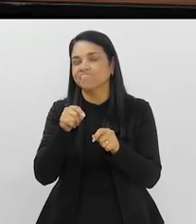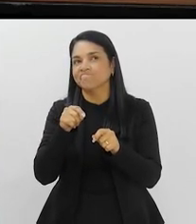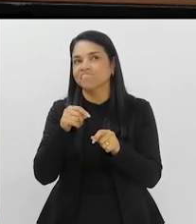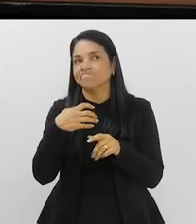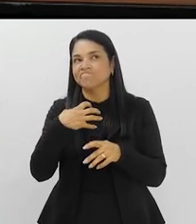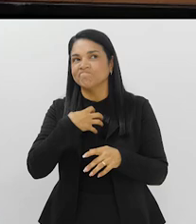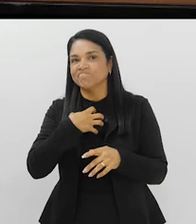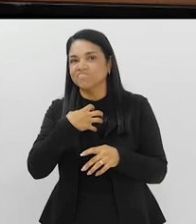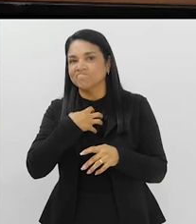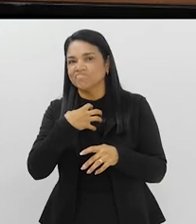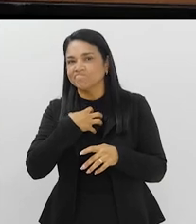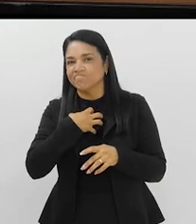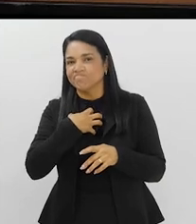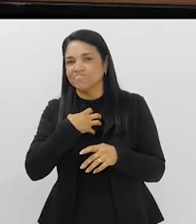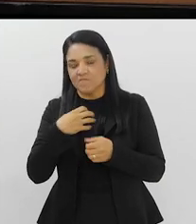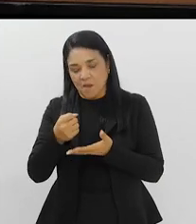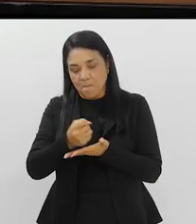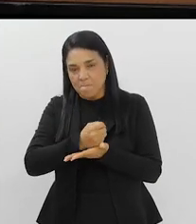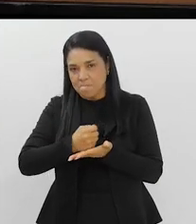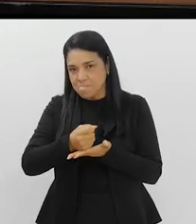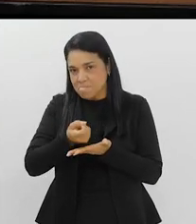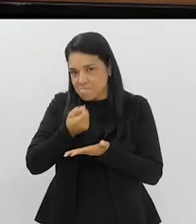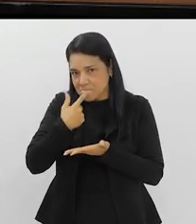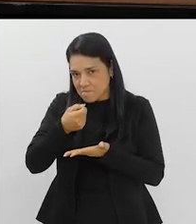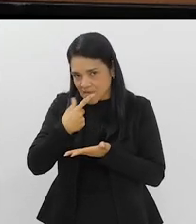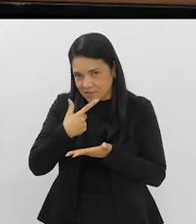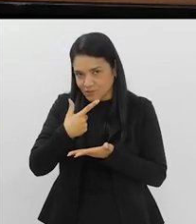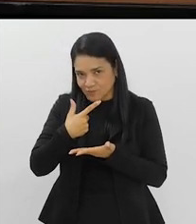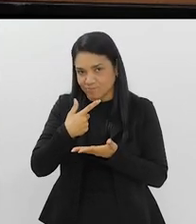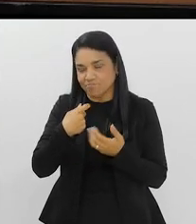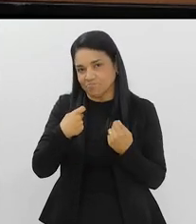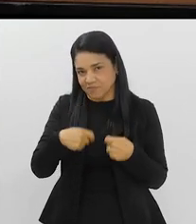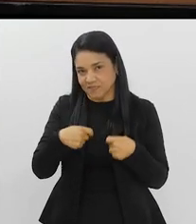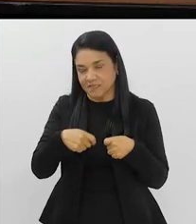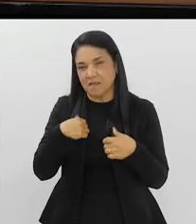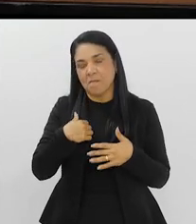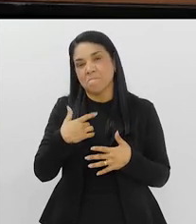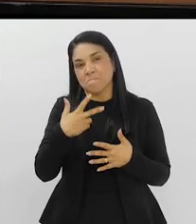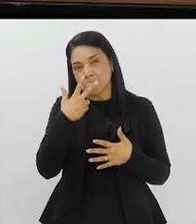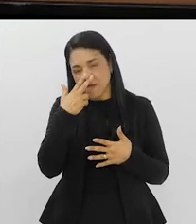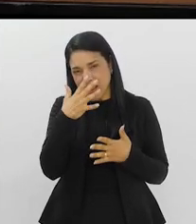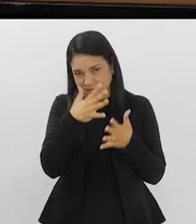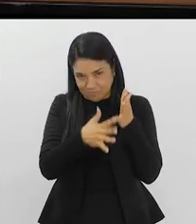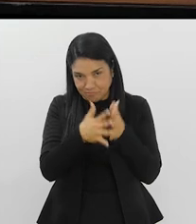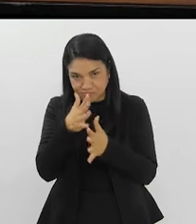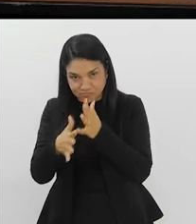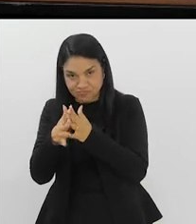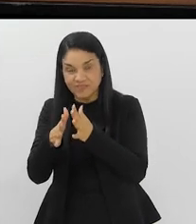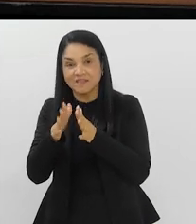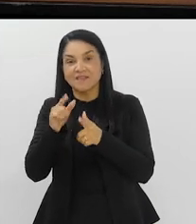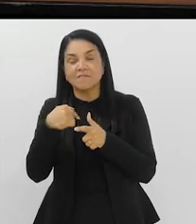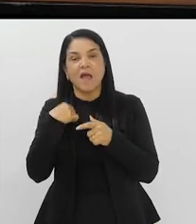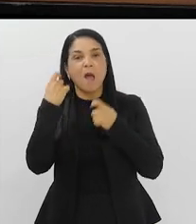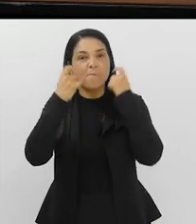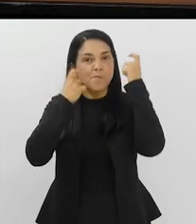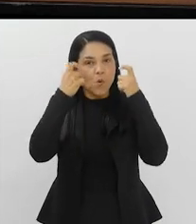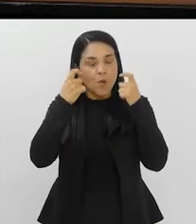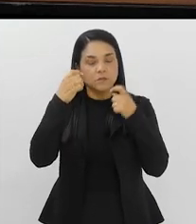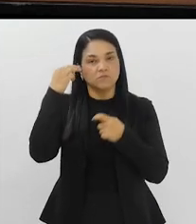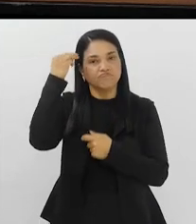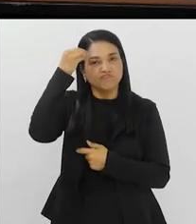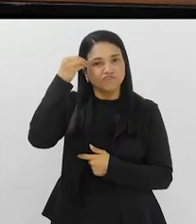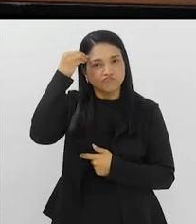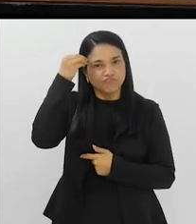uma expectativa de alguma potencial medicalização, né? Vai parecer meio paradoxal isso que eu vou te falar, mas